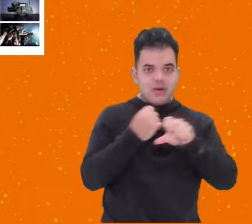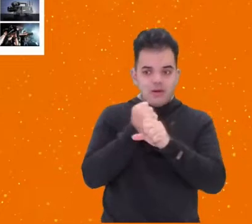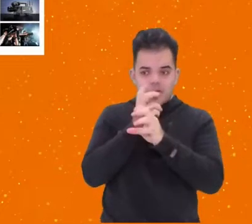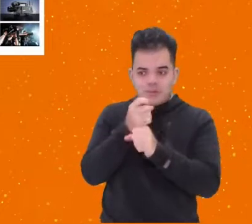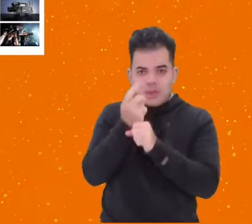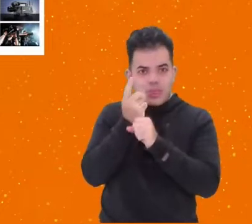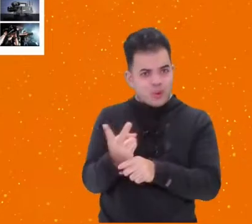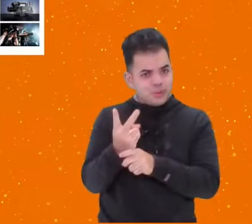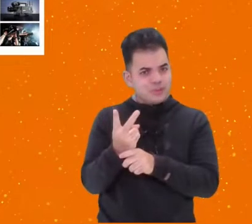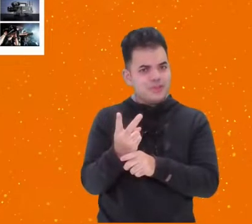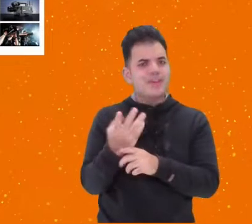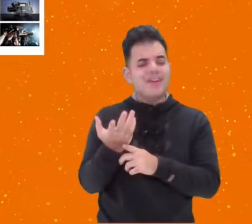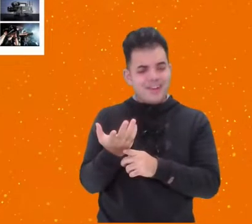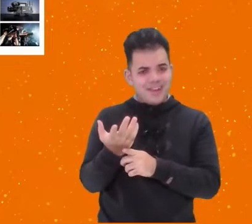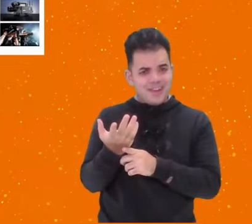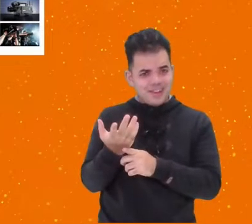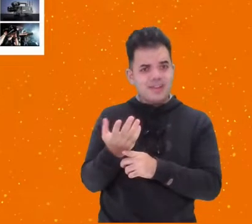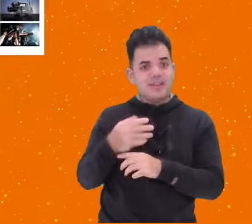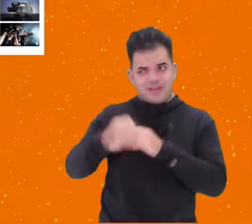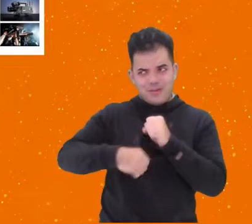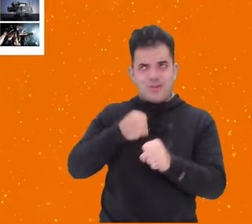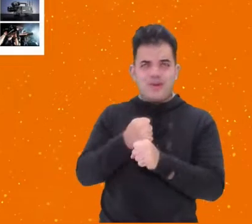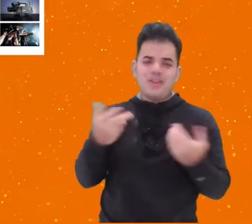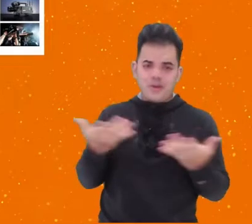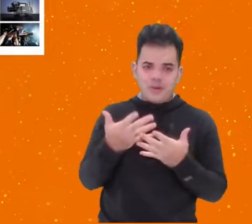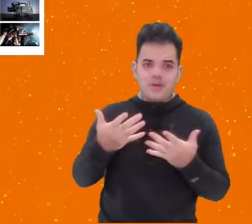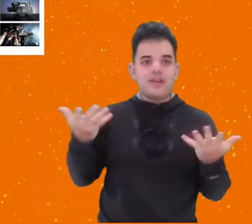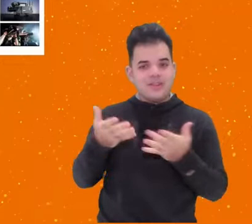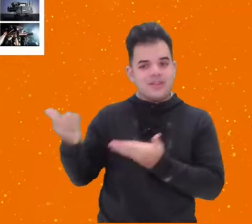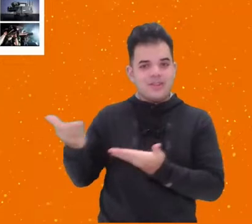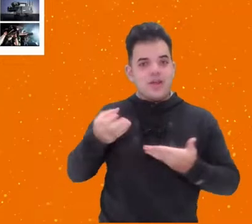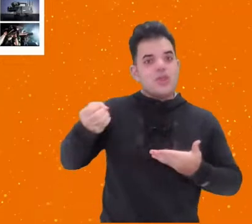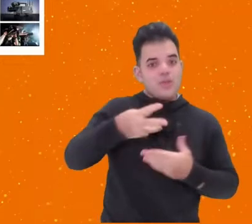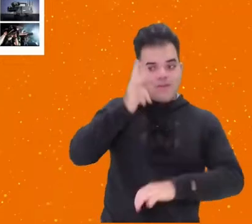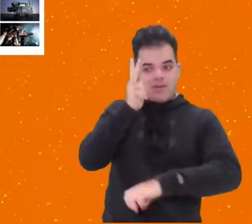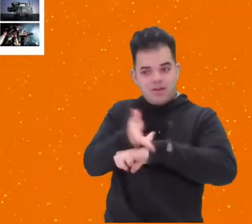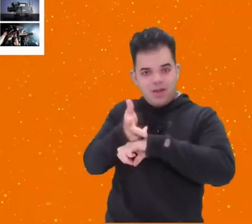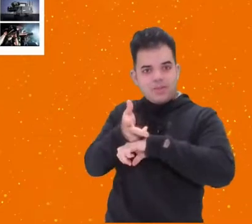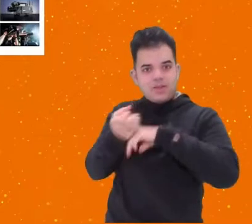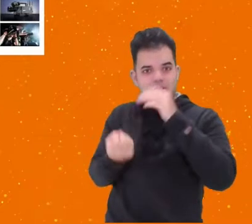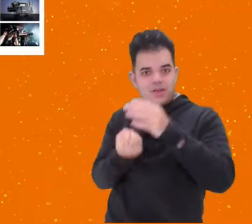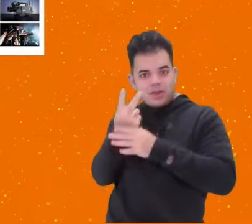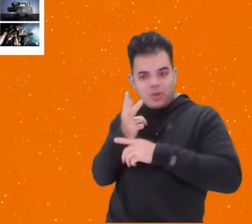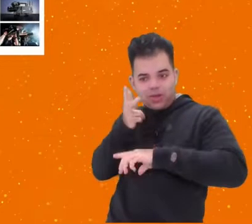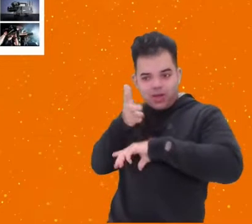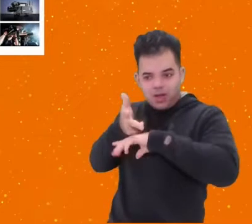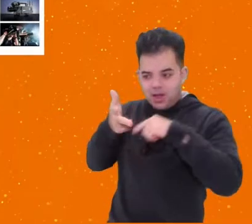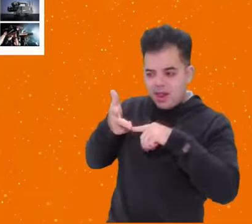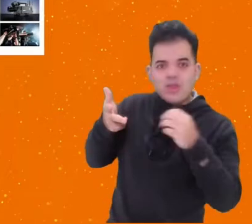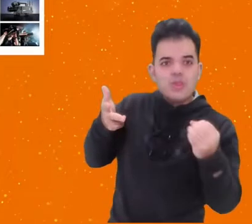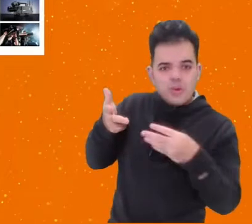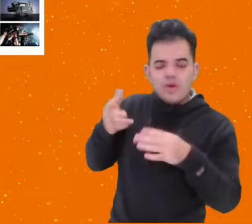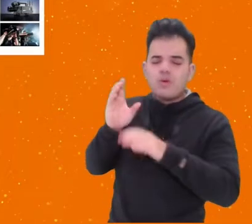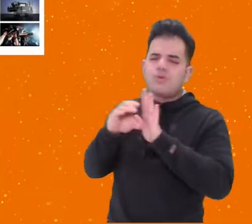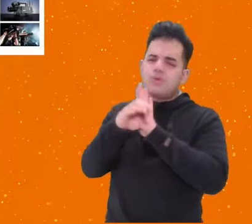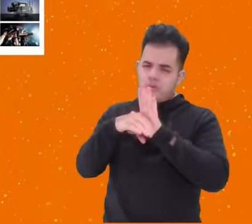Até, na verdade, esse início do ano, né? Porque agora vai vir, tem uma nova câmera vindo em breve, que aí já é um novo conceito, um